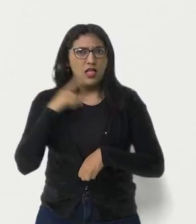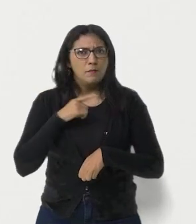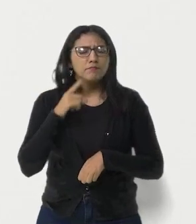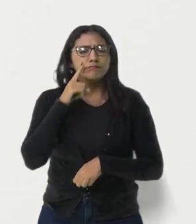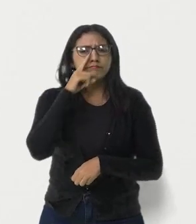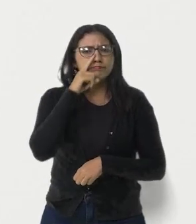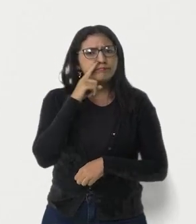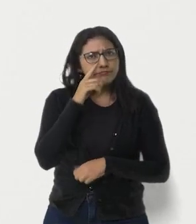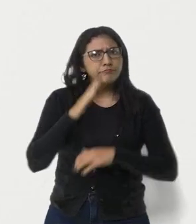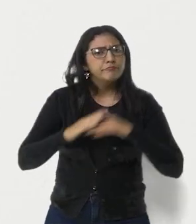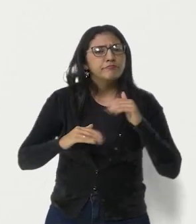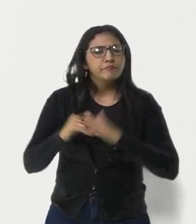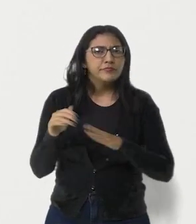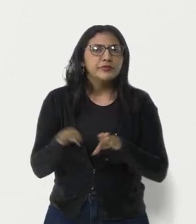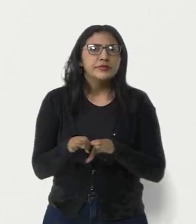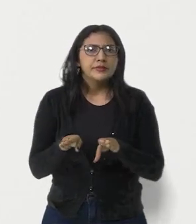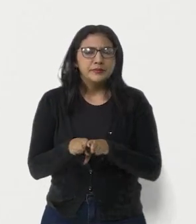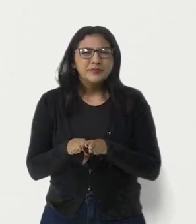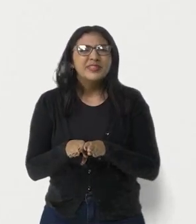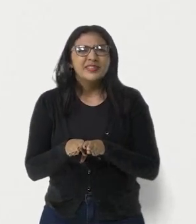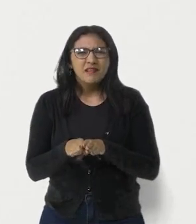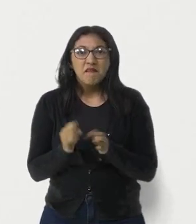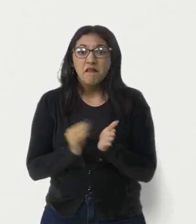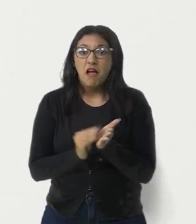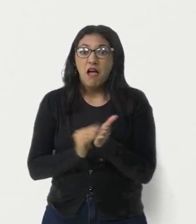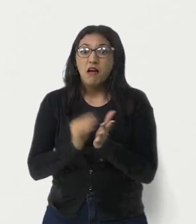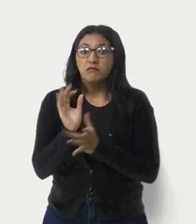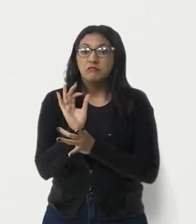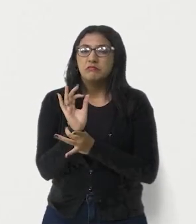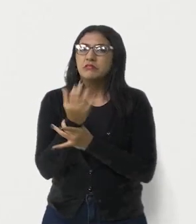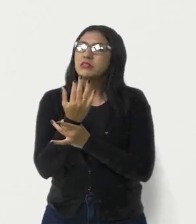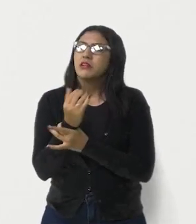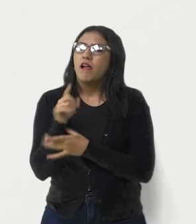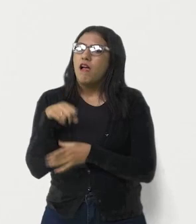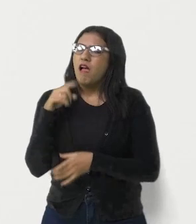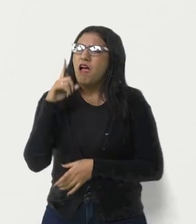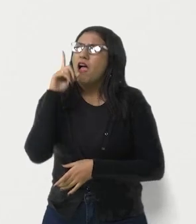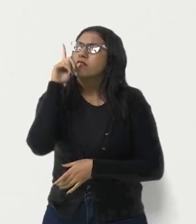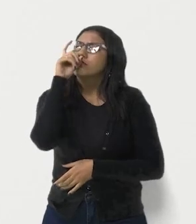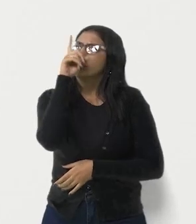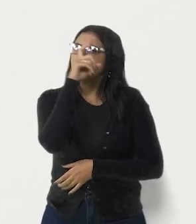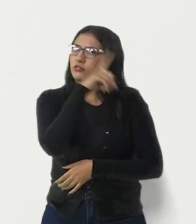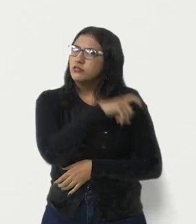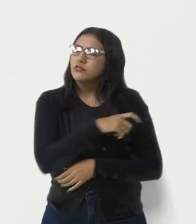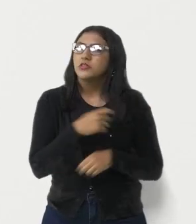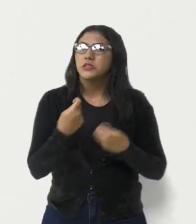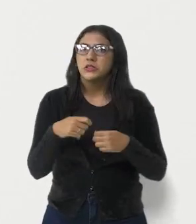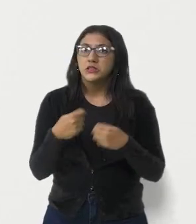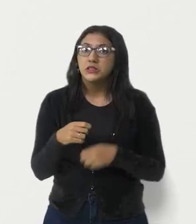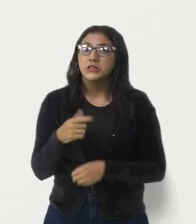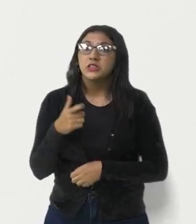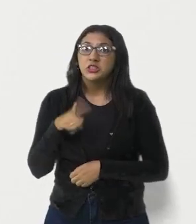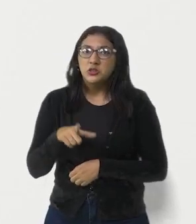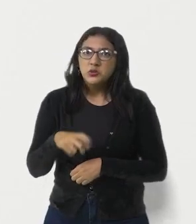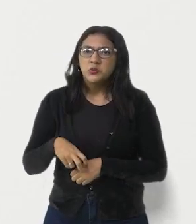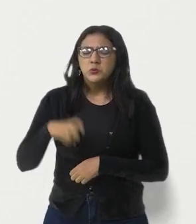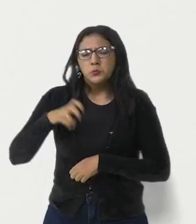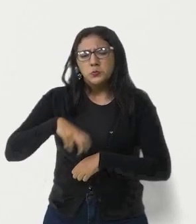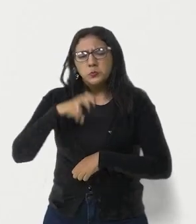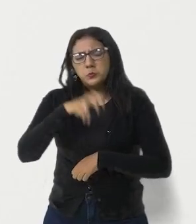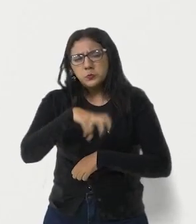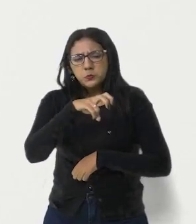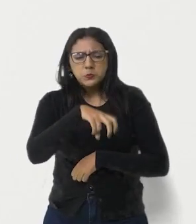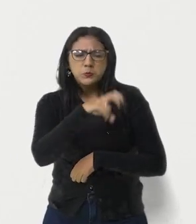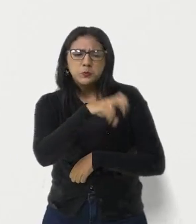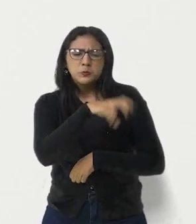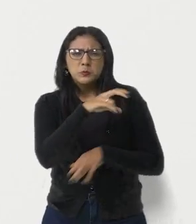oferece riscos e também ela não é tão segura e também não é nada fácil, porque tem que se realizar diversas